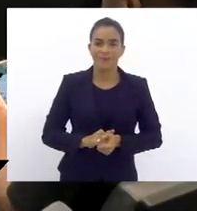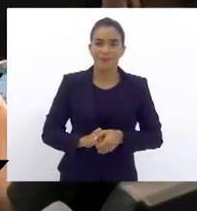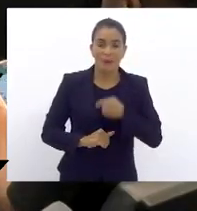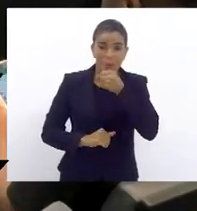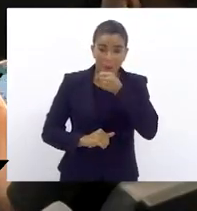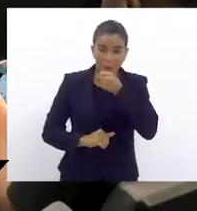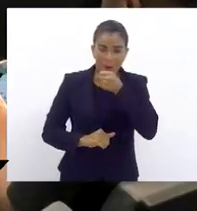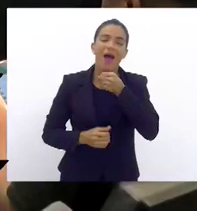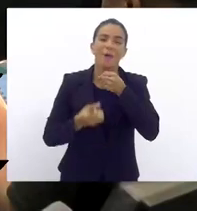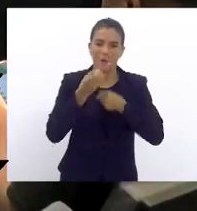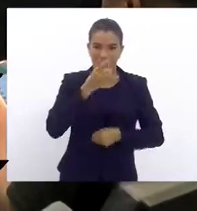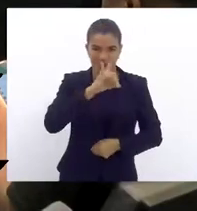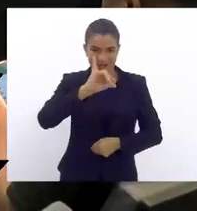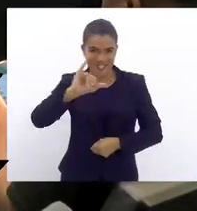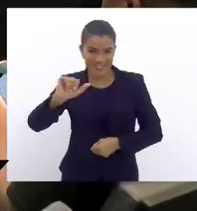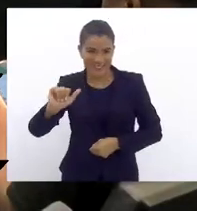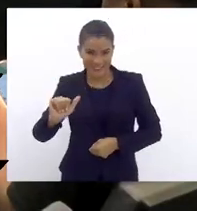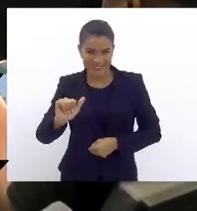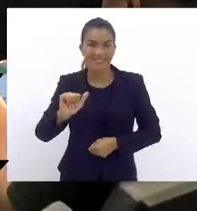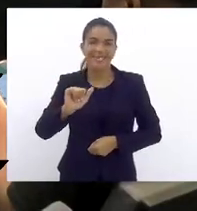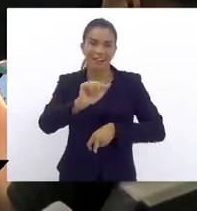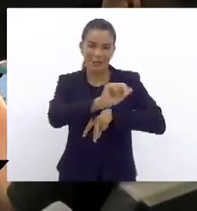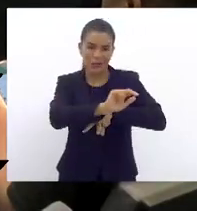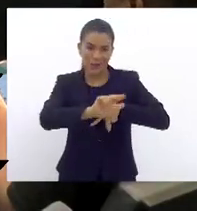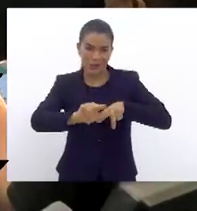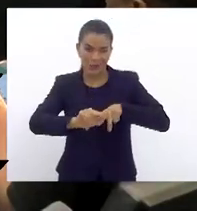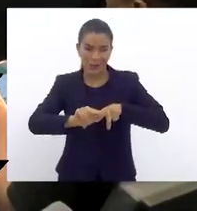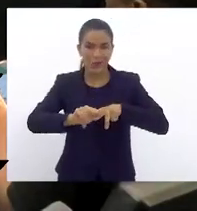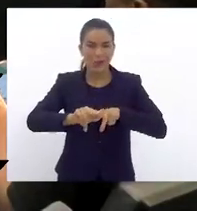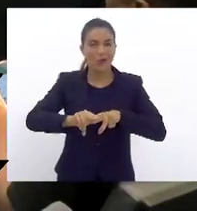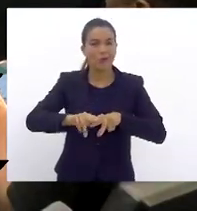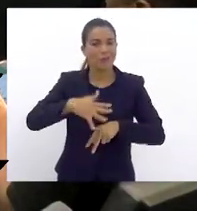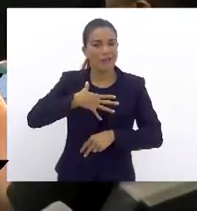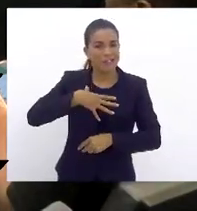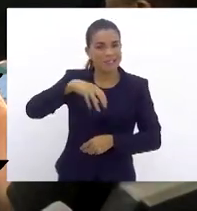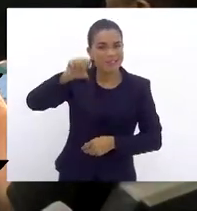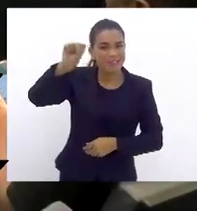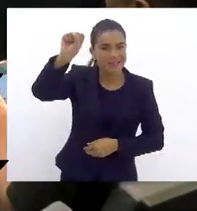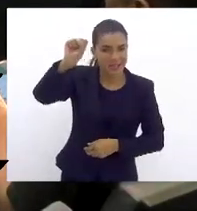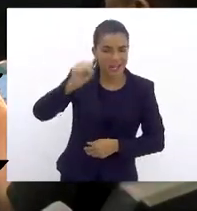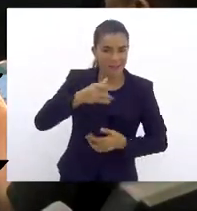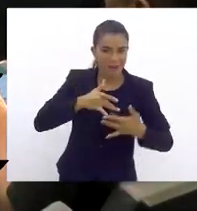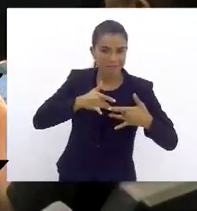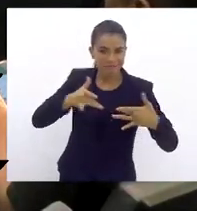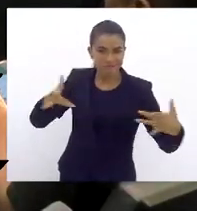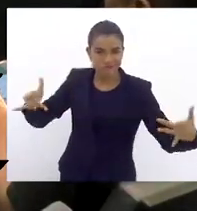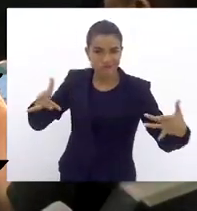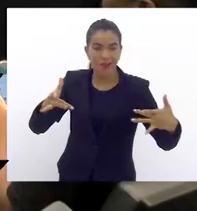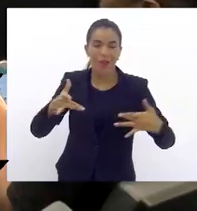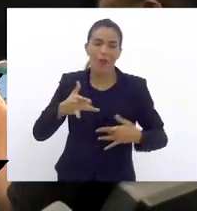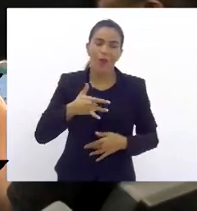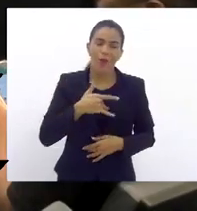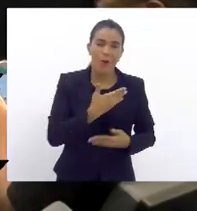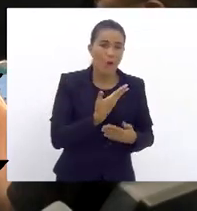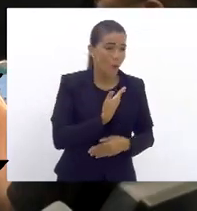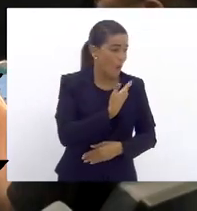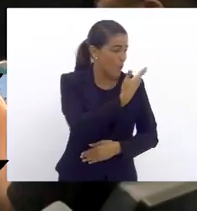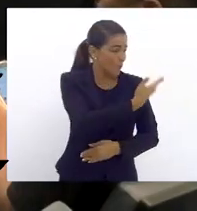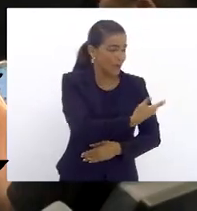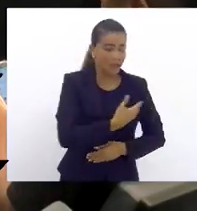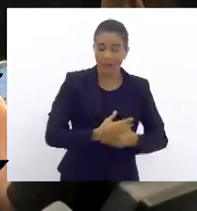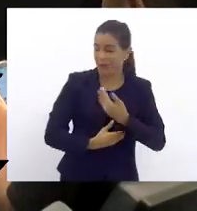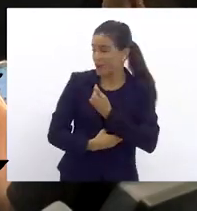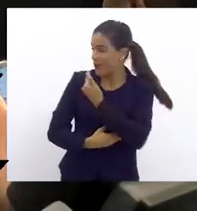bom dia a todos e todos meus saravá fraterno a todos os companheiros e companheiros